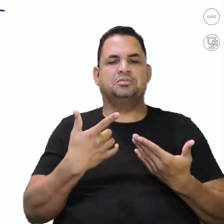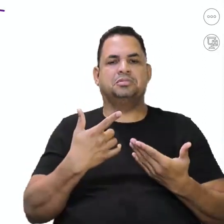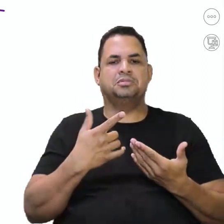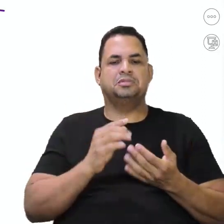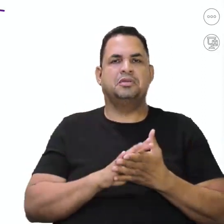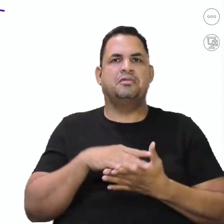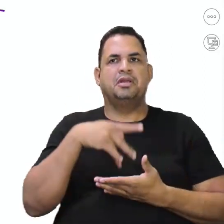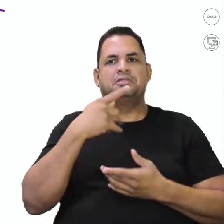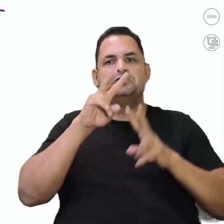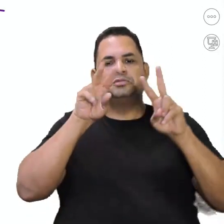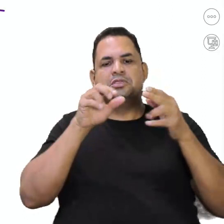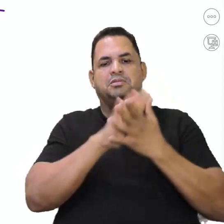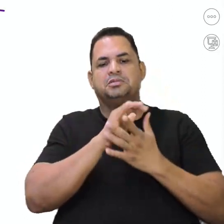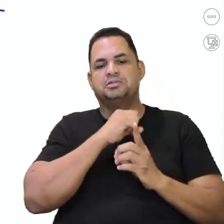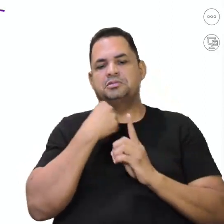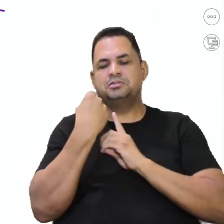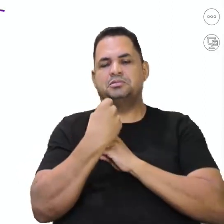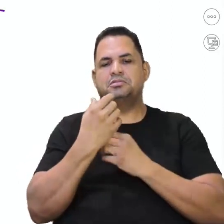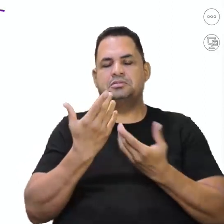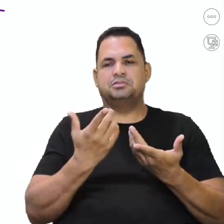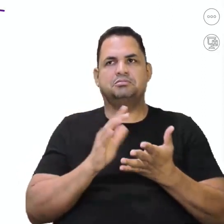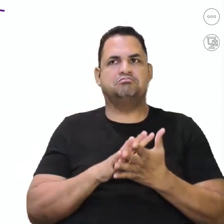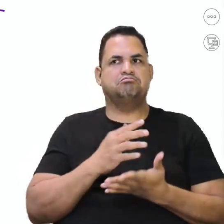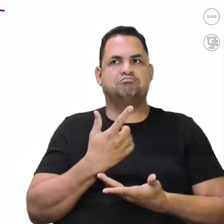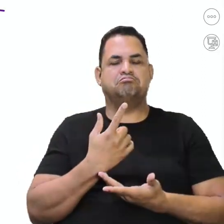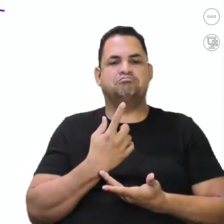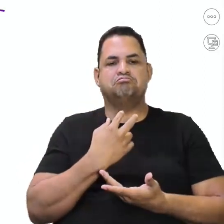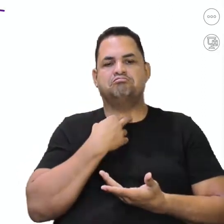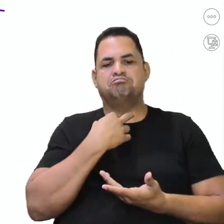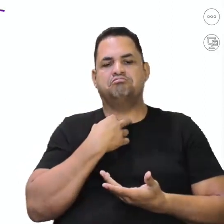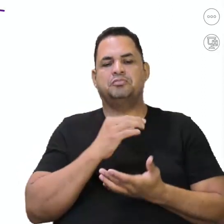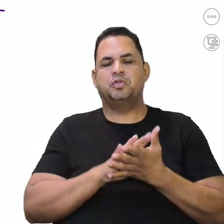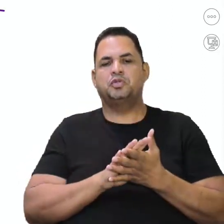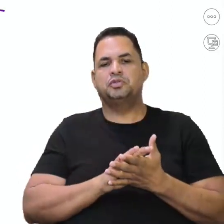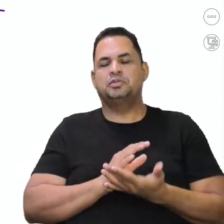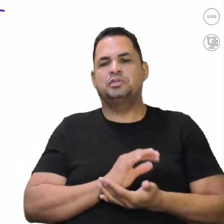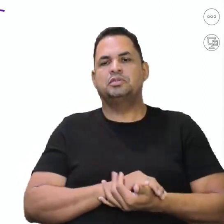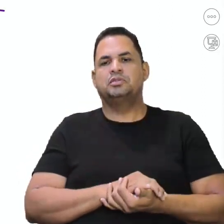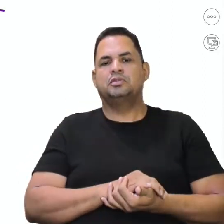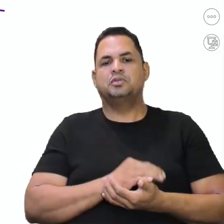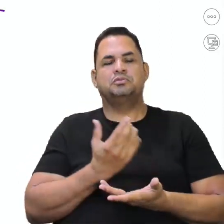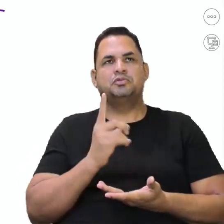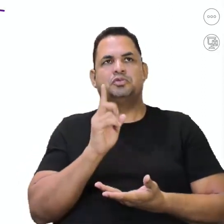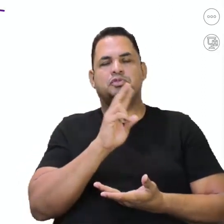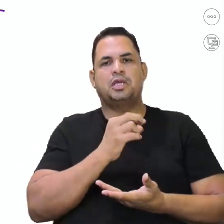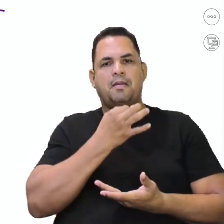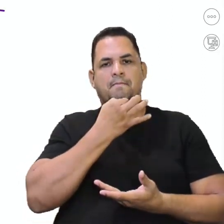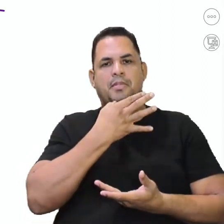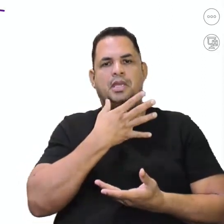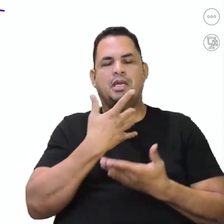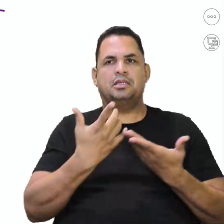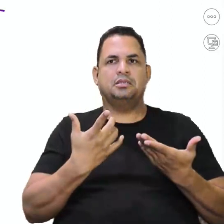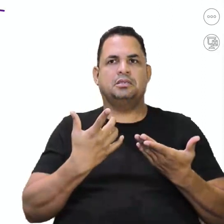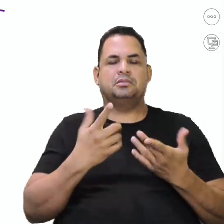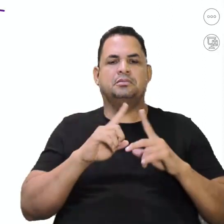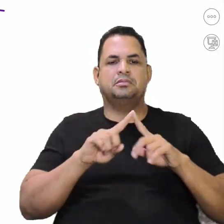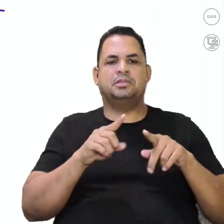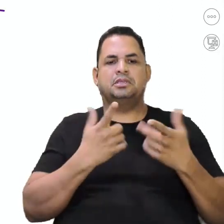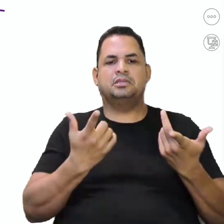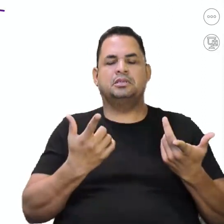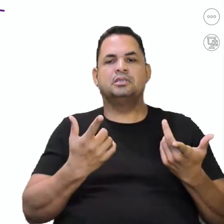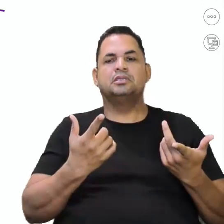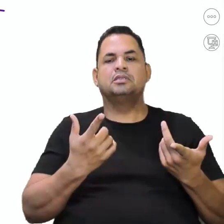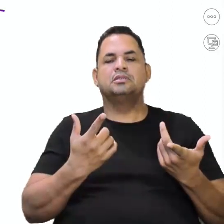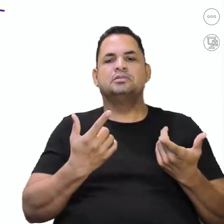questões sociais e às vezes você não vai poder usar muita piada em relação a isso. Porém, na maioria dos